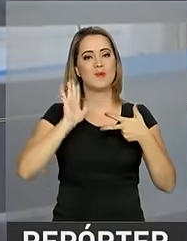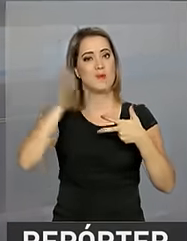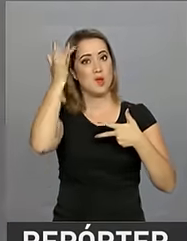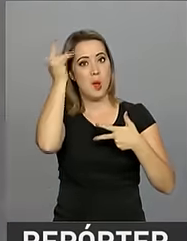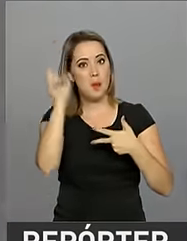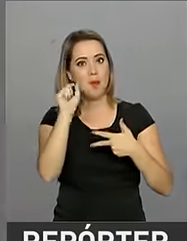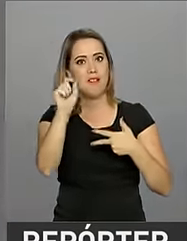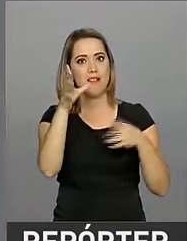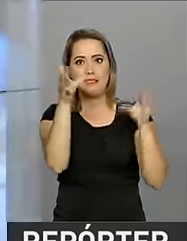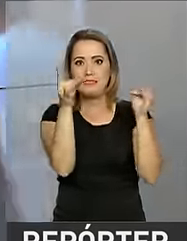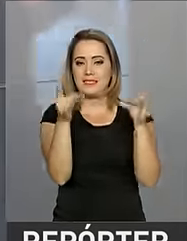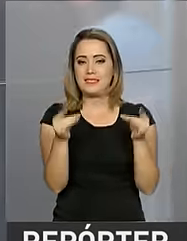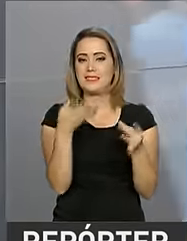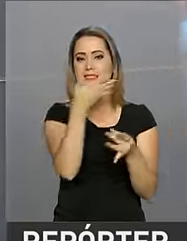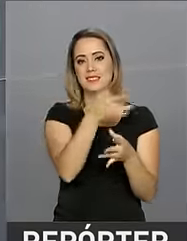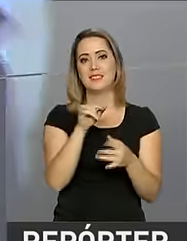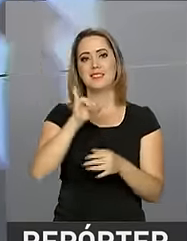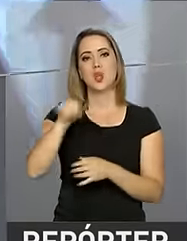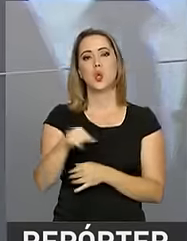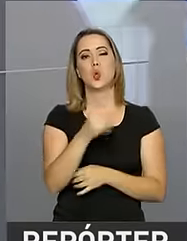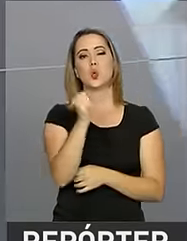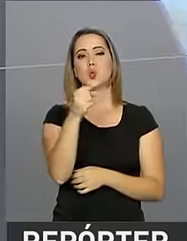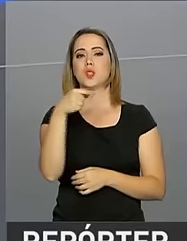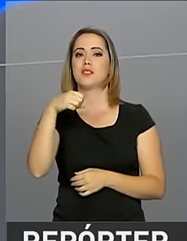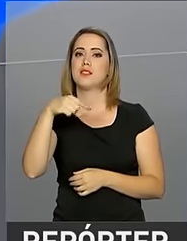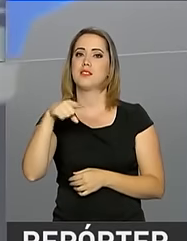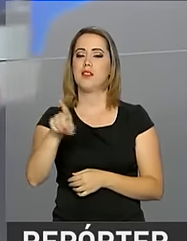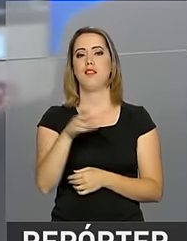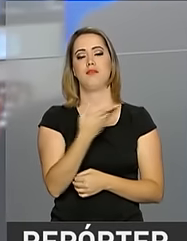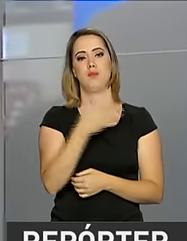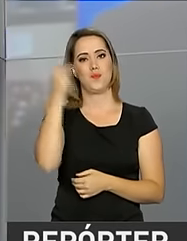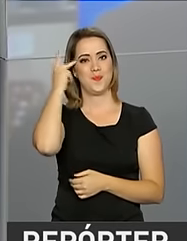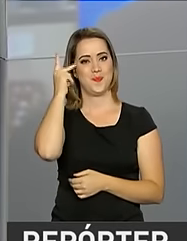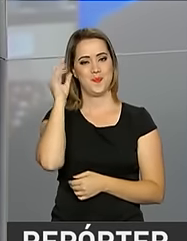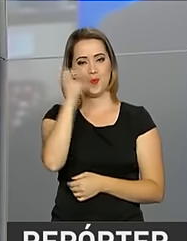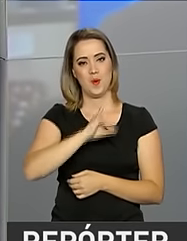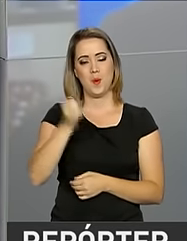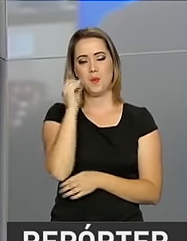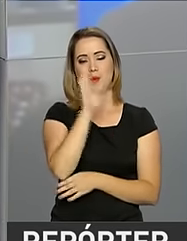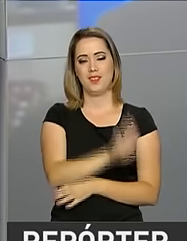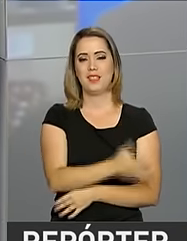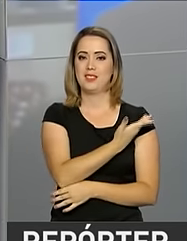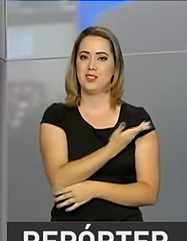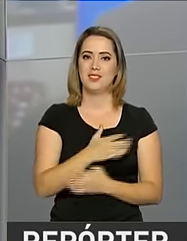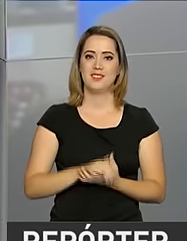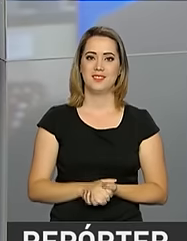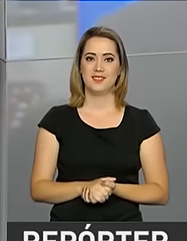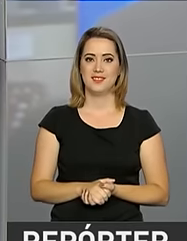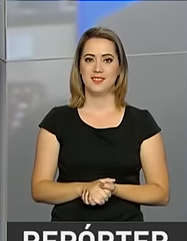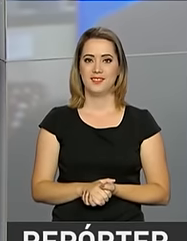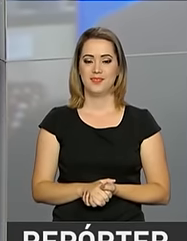Mais detalhes sobre esse assunto com o repórter José Luiz Filho, em São Paulo. Olá, Zé Luiz, boa tarde para você.